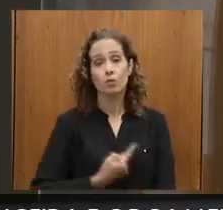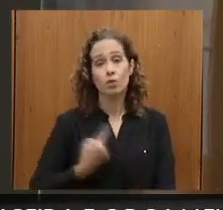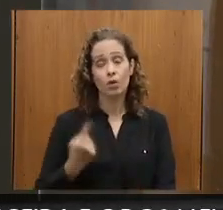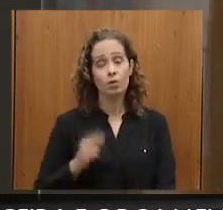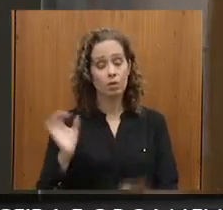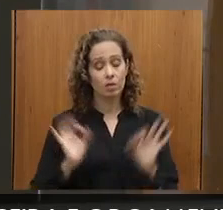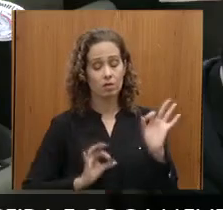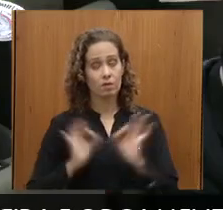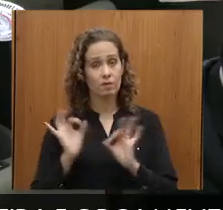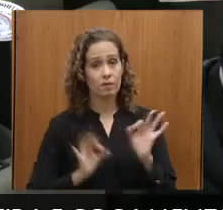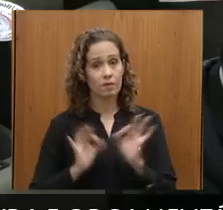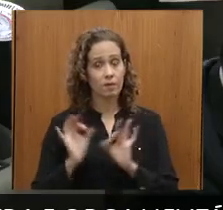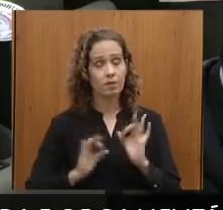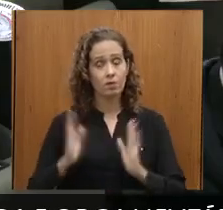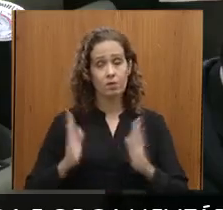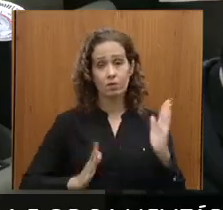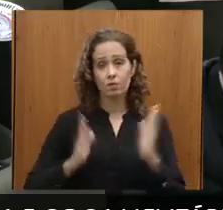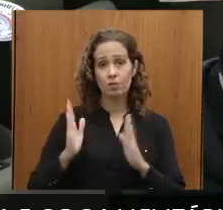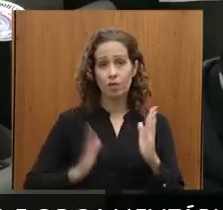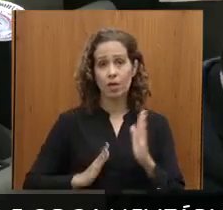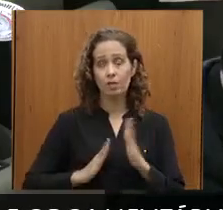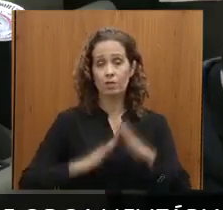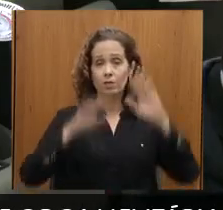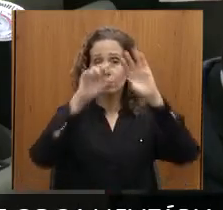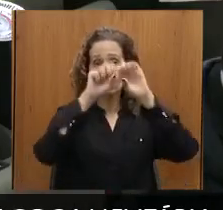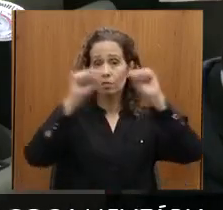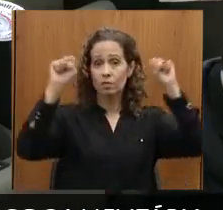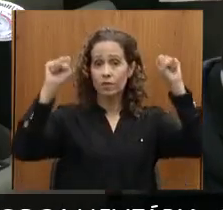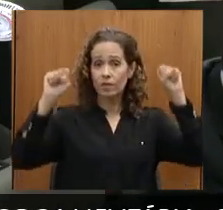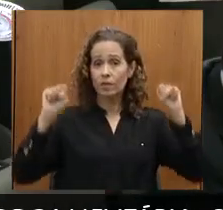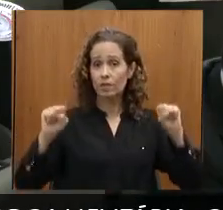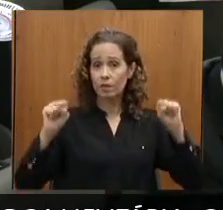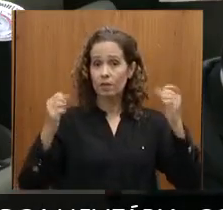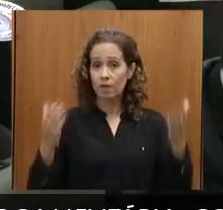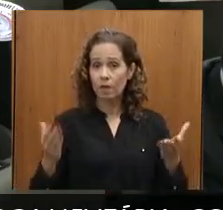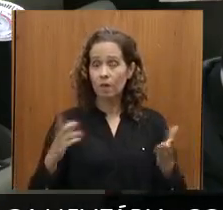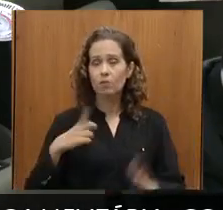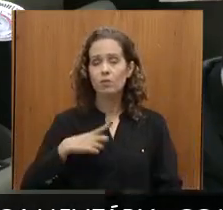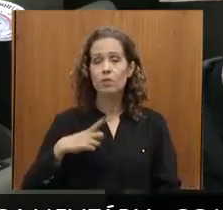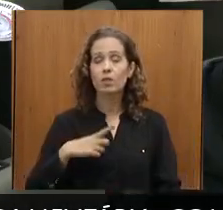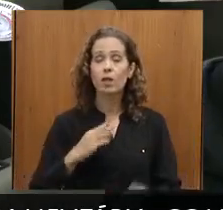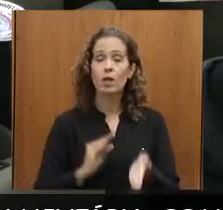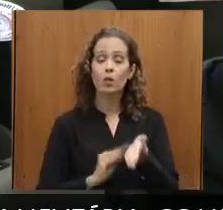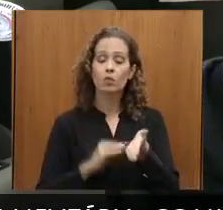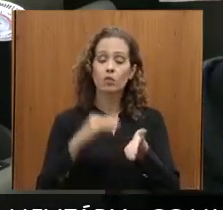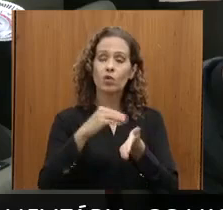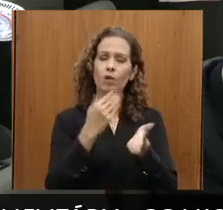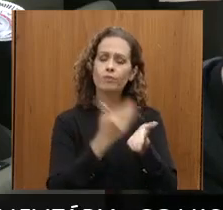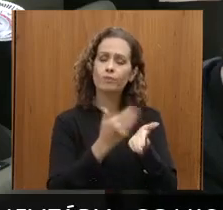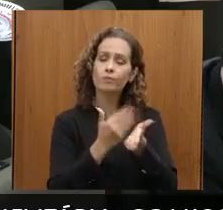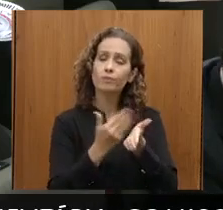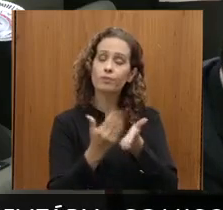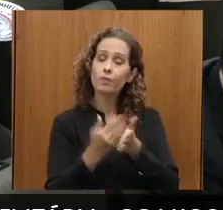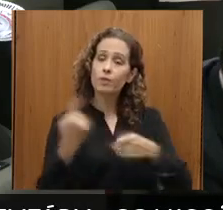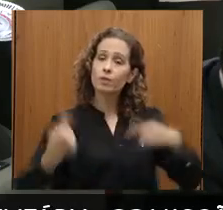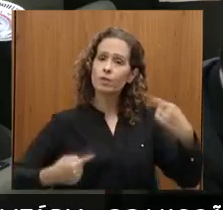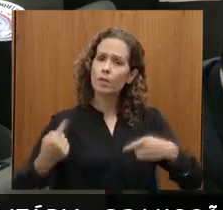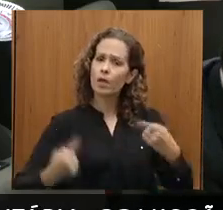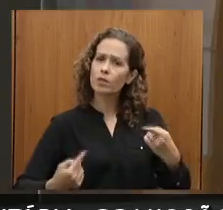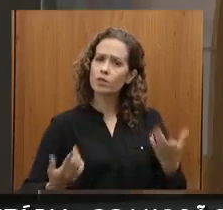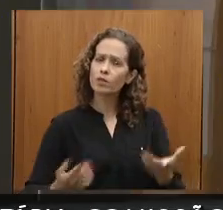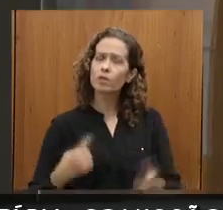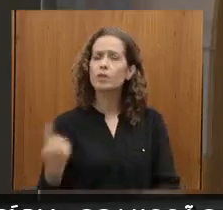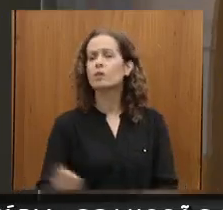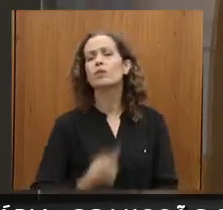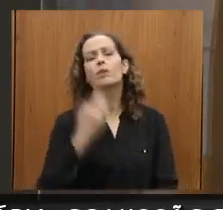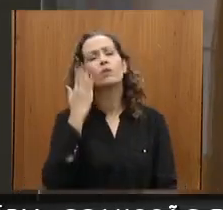dentro do prazo do Supremo Tribunal Federal, um cronograma de debate, para que nós soubesse, por exemplo,